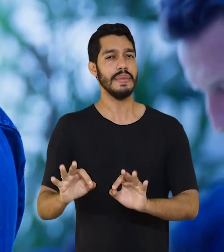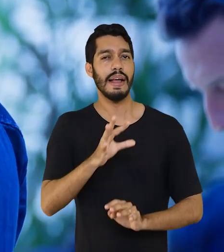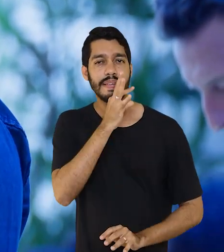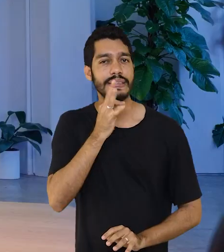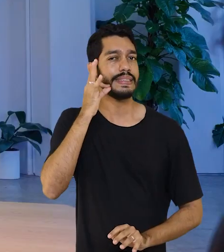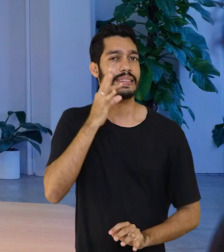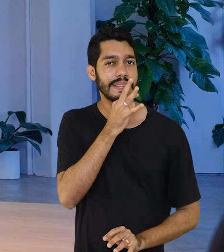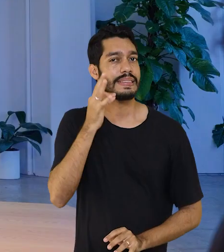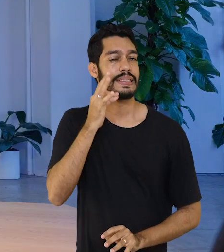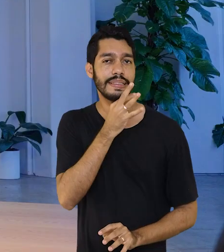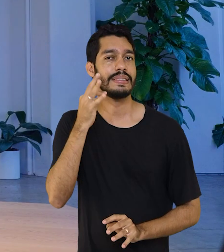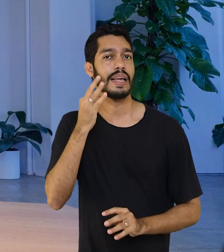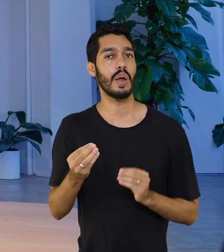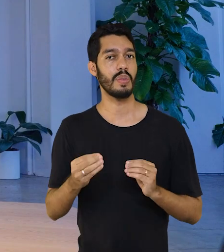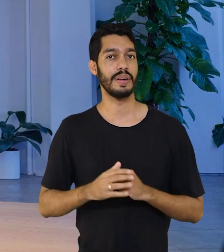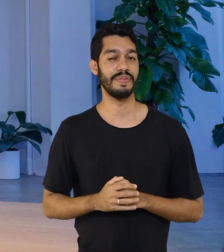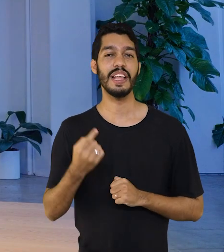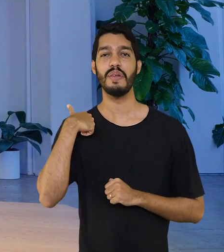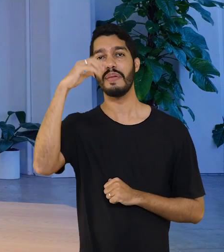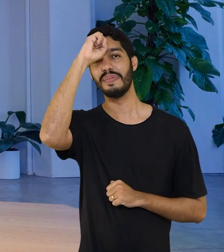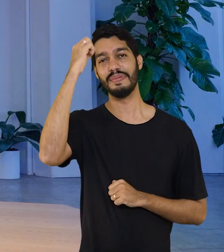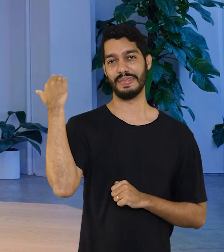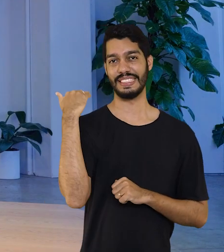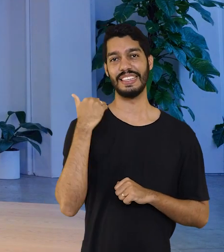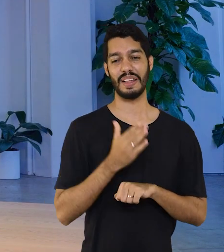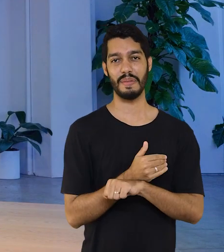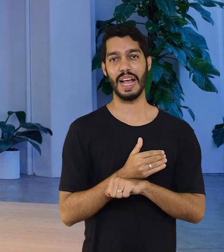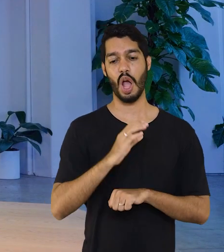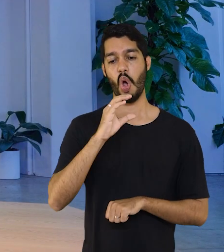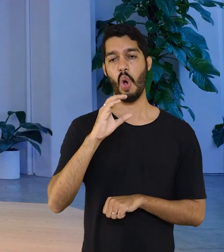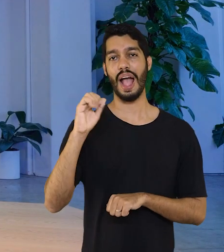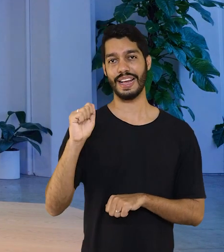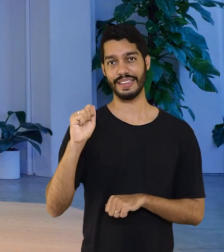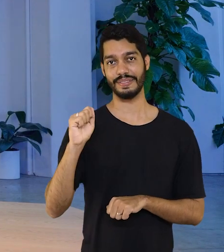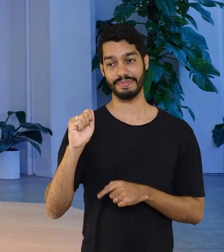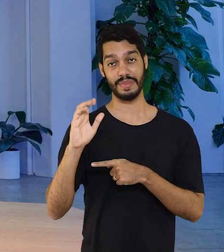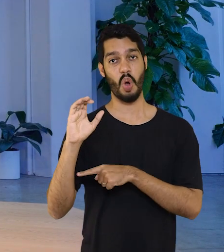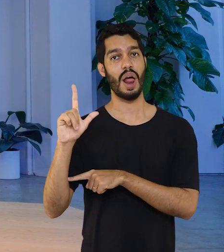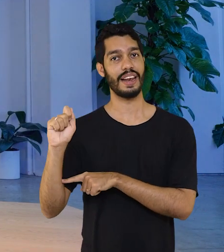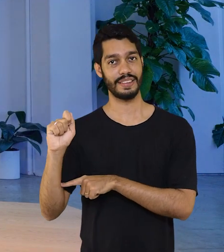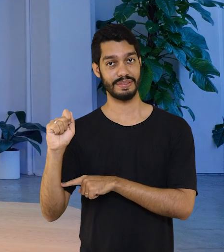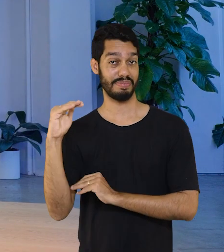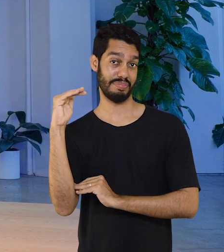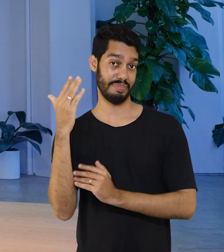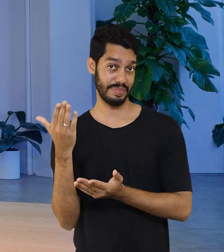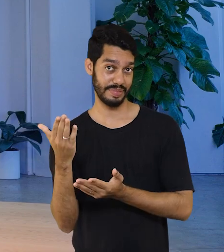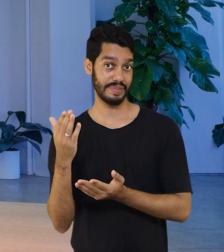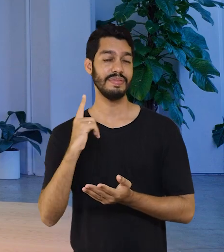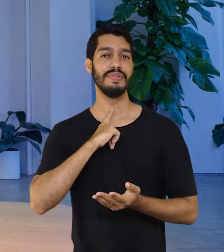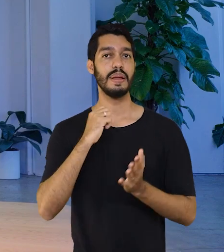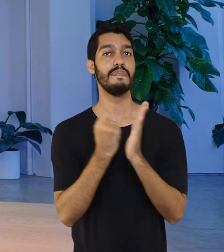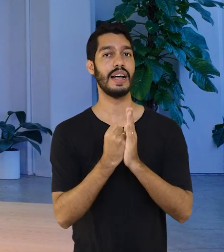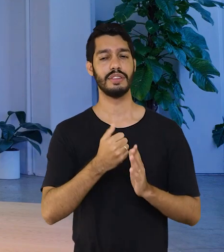excelência? Excelente pergunta. E eu aprendi muito na Coca com isso. Pensa que a Coca, gente, Coca-Cola, é uma marca